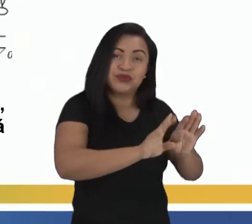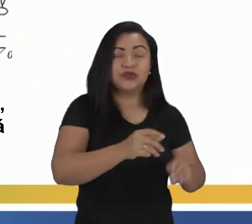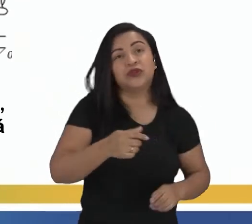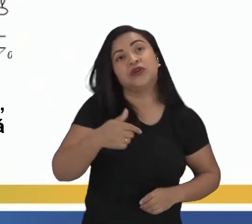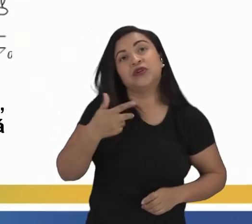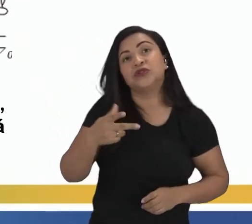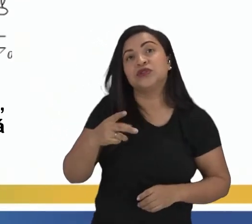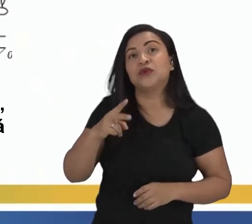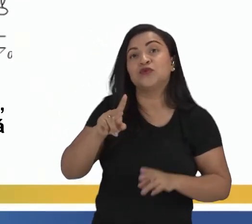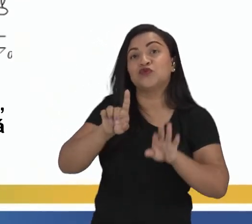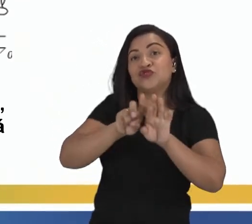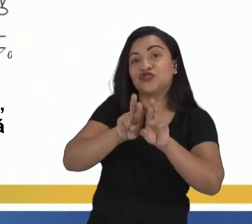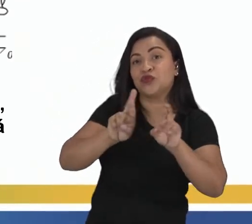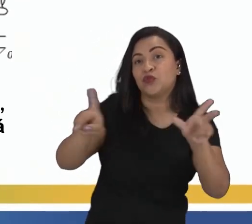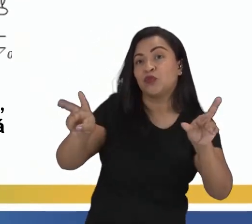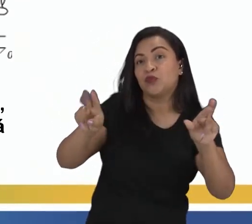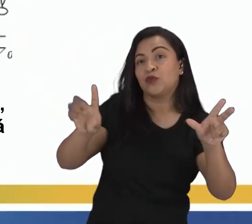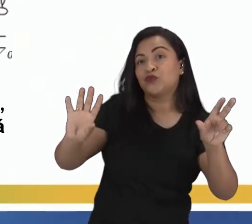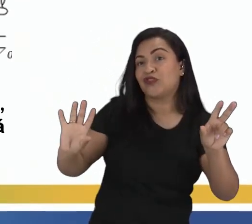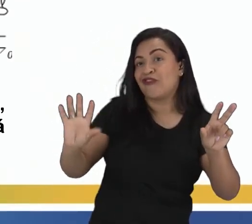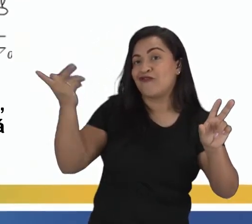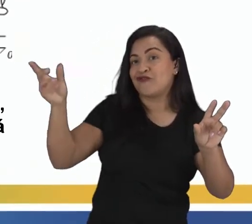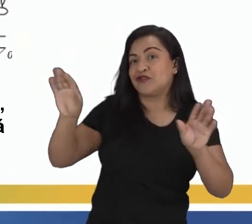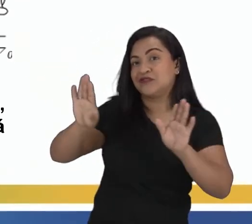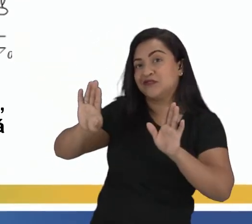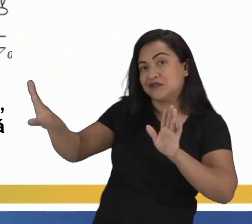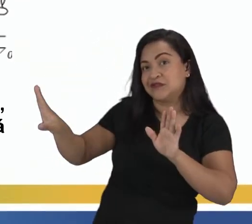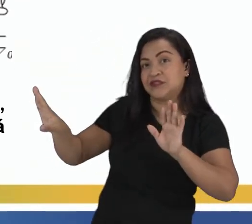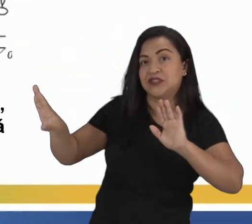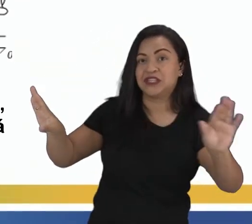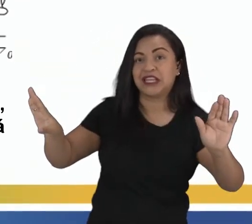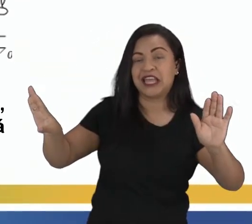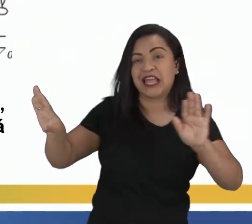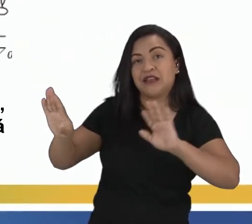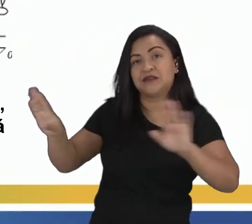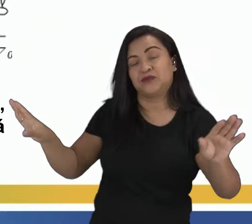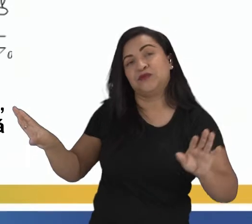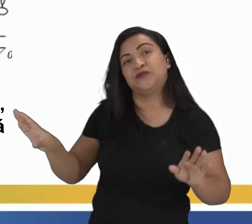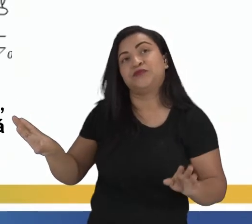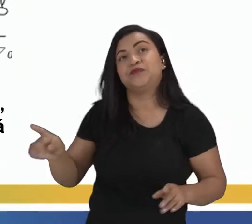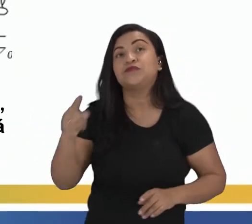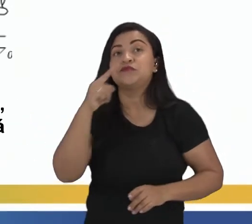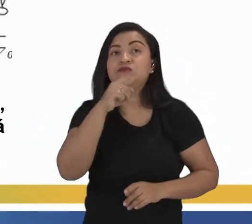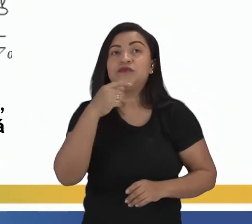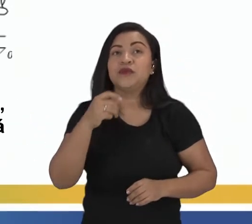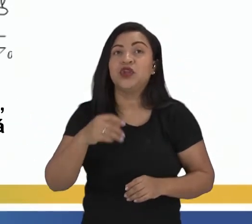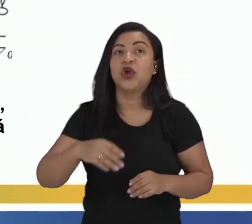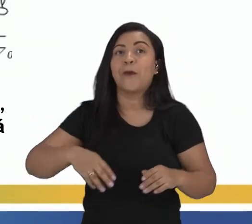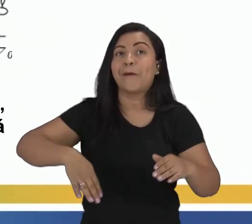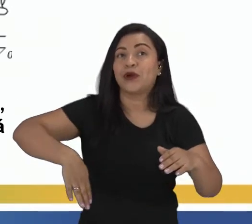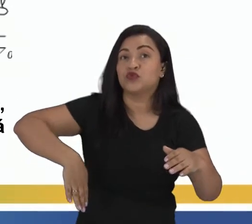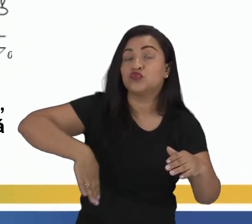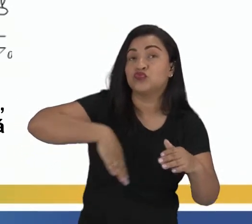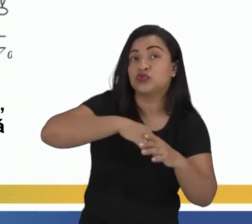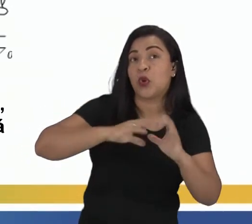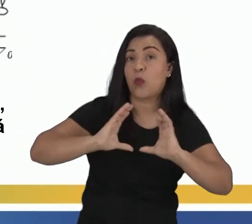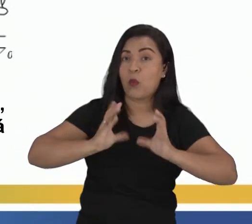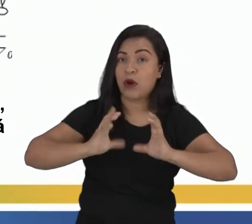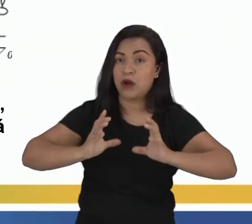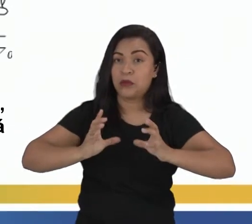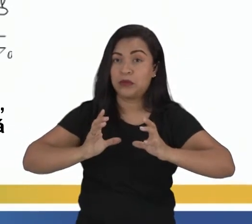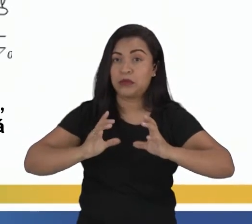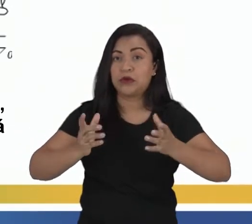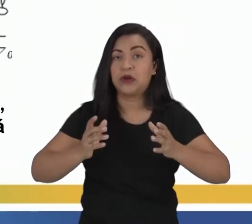força aplicada. Ao chutarmos uma bola, os nossos pés aplicam uma força sobre ela. A força